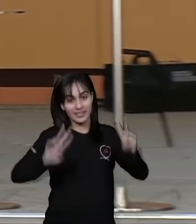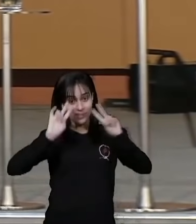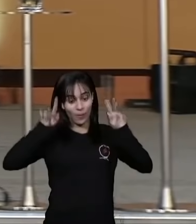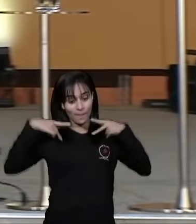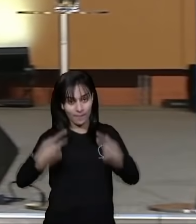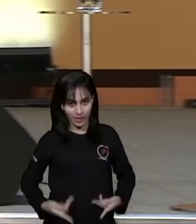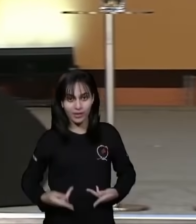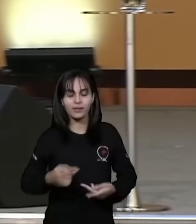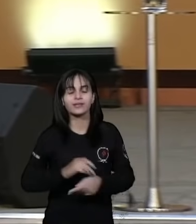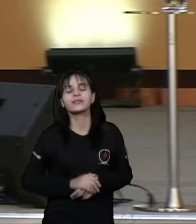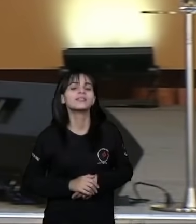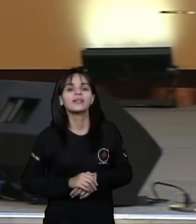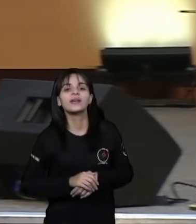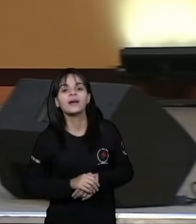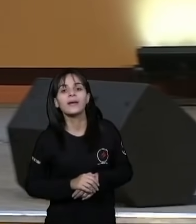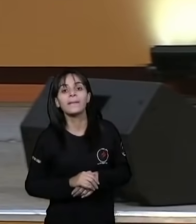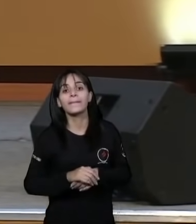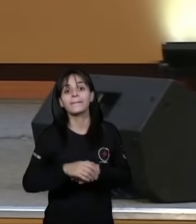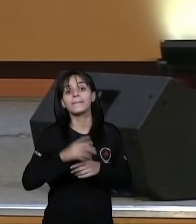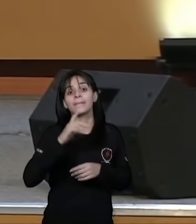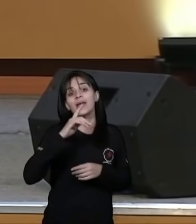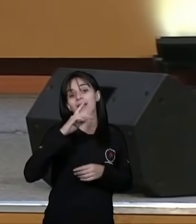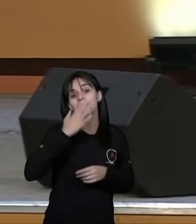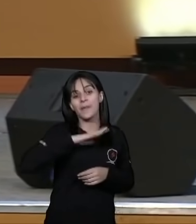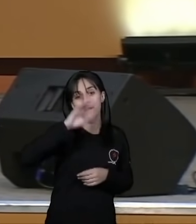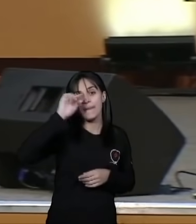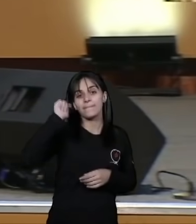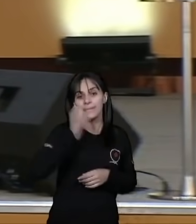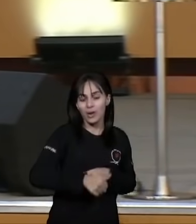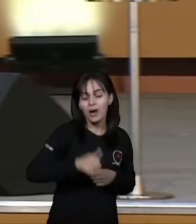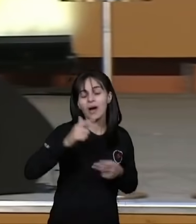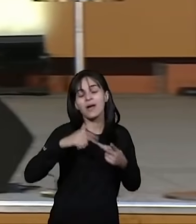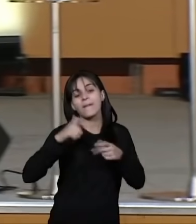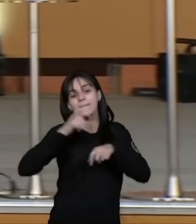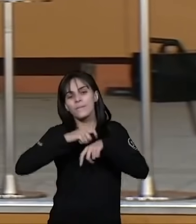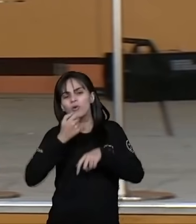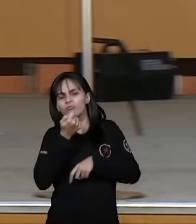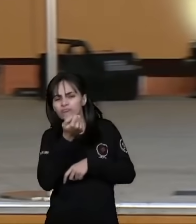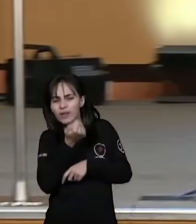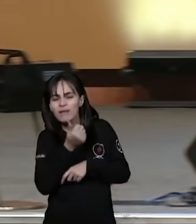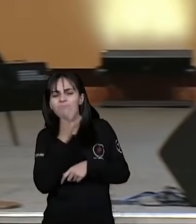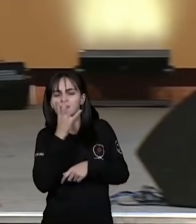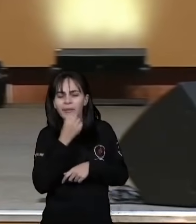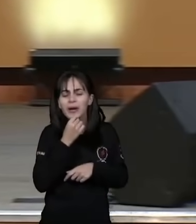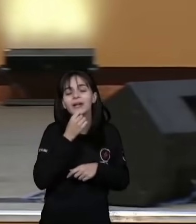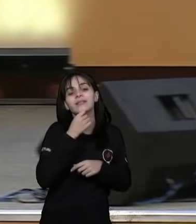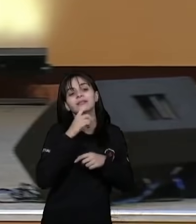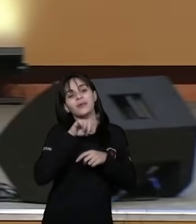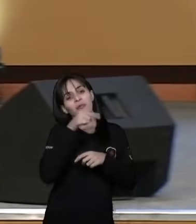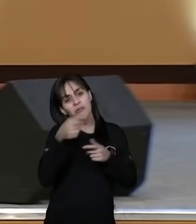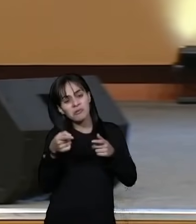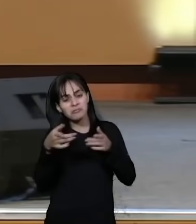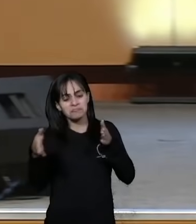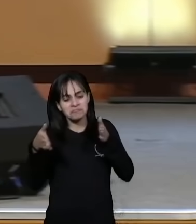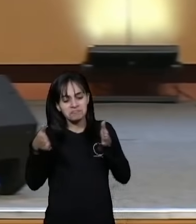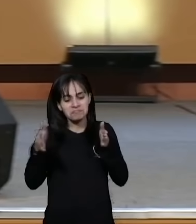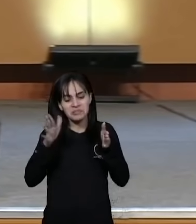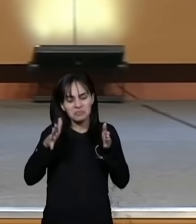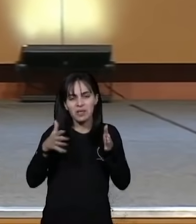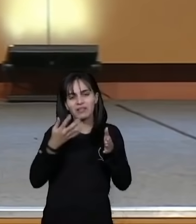as promessas imediatas promessas que tem pouco tempo para acontecer promessas que leva um bom tempo